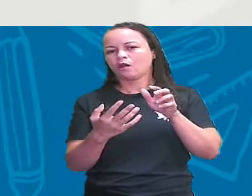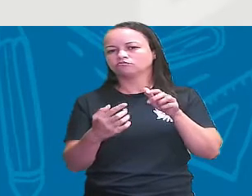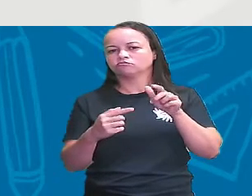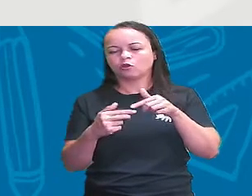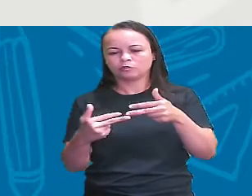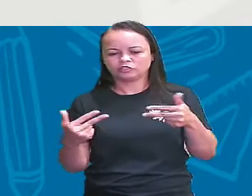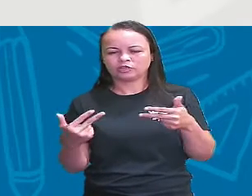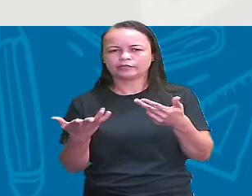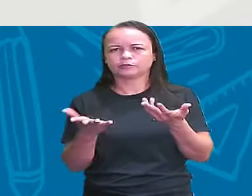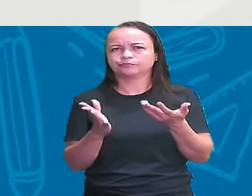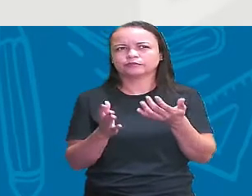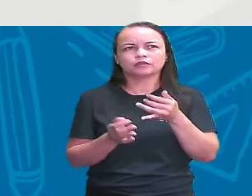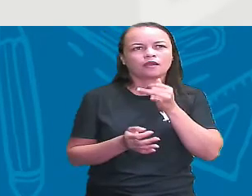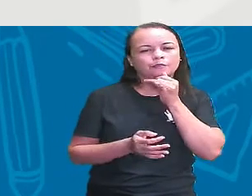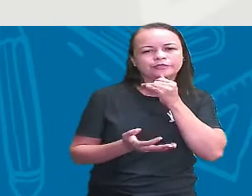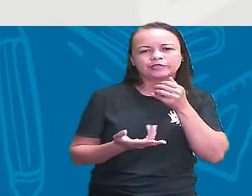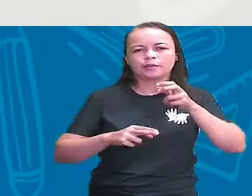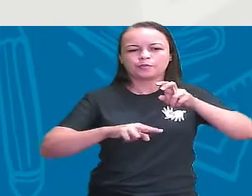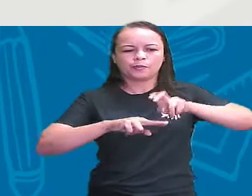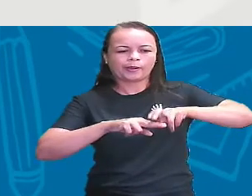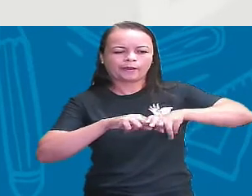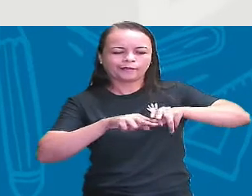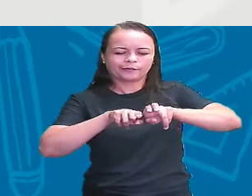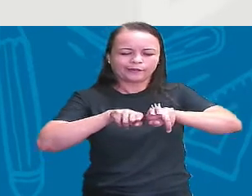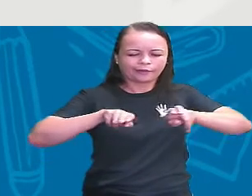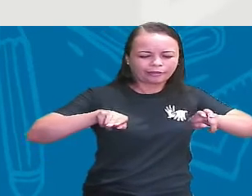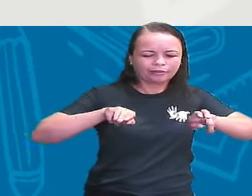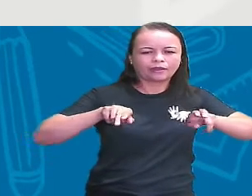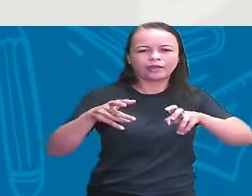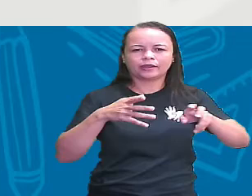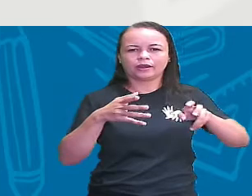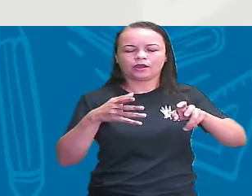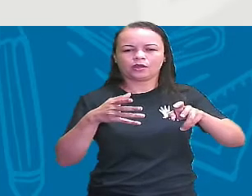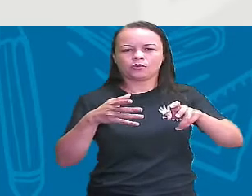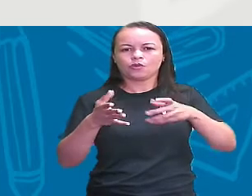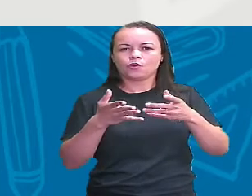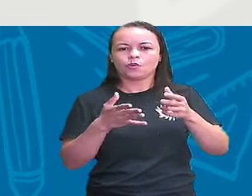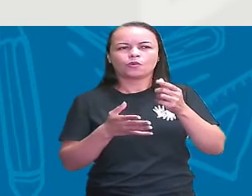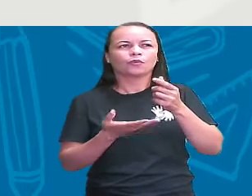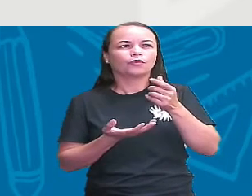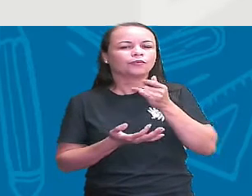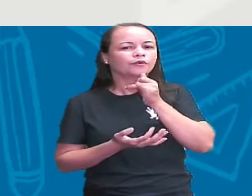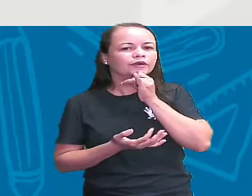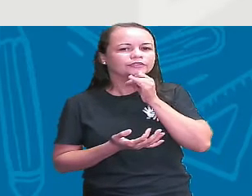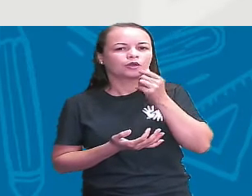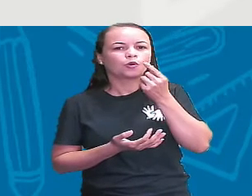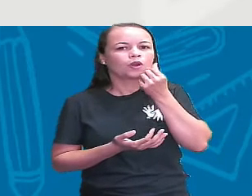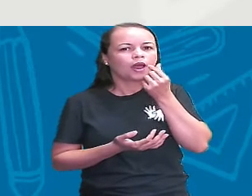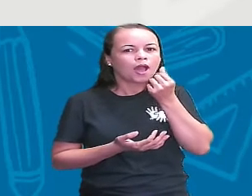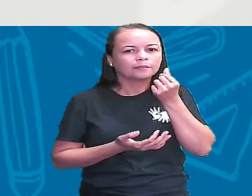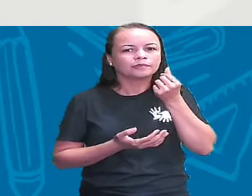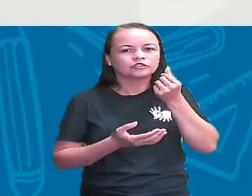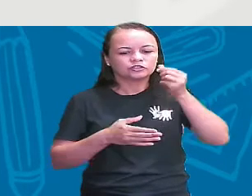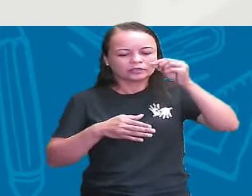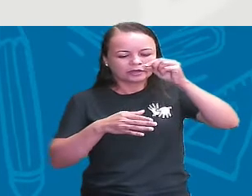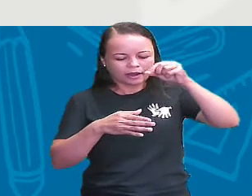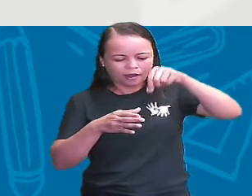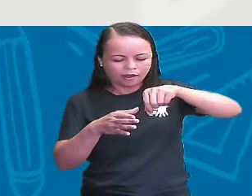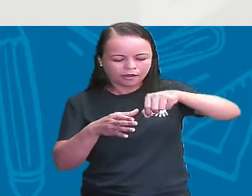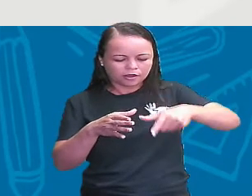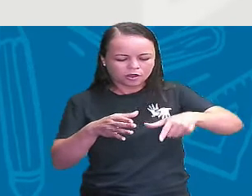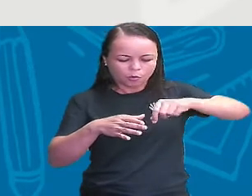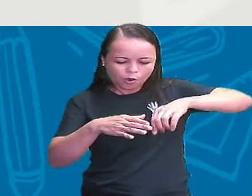O banco, a cadeira, o lápis caiu embaixo da mesa. Embaixo,